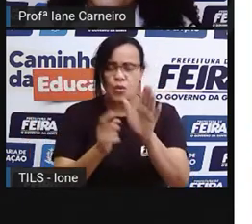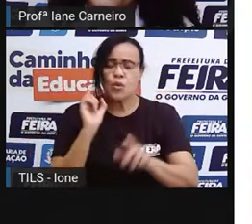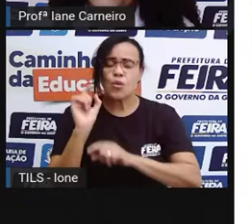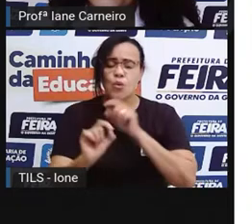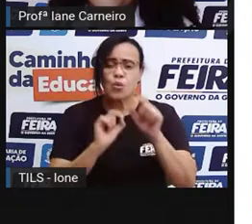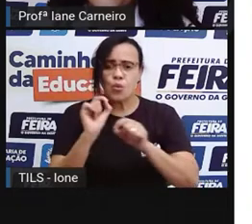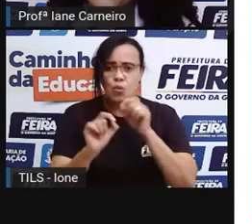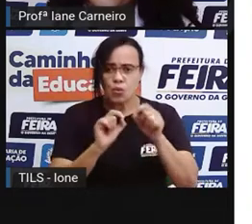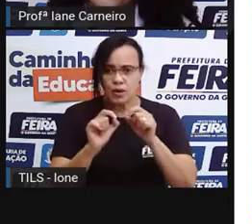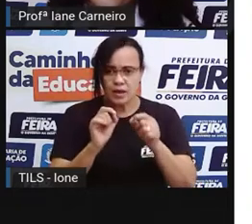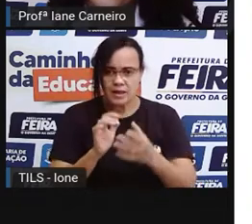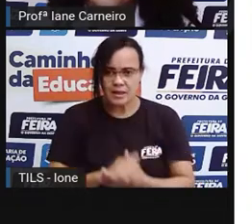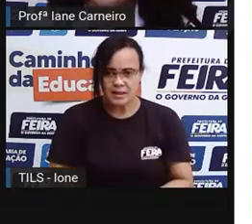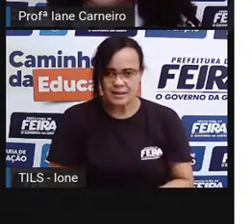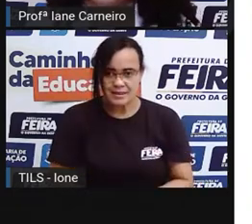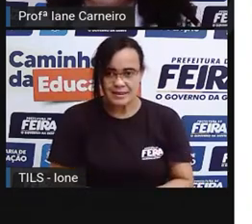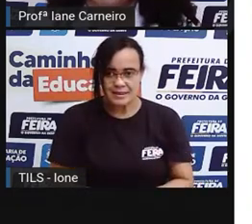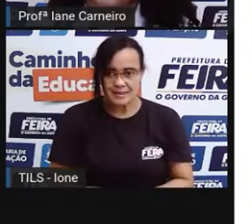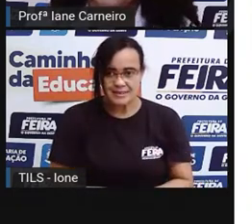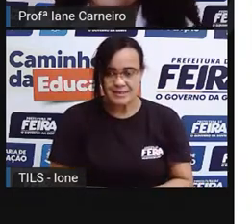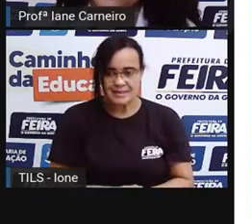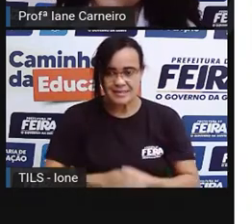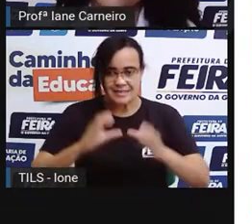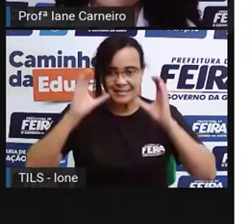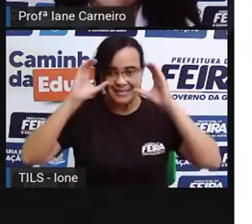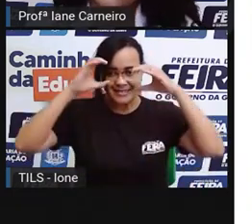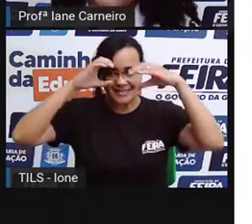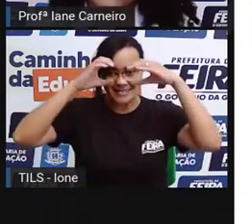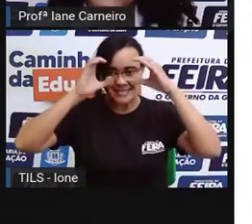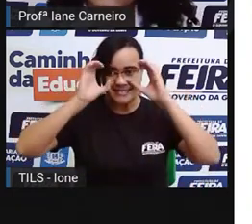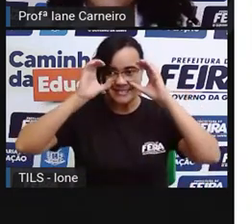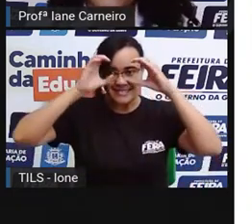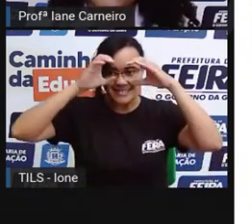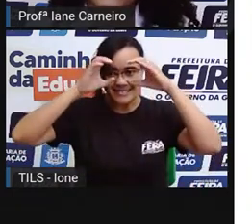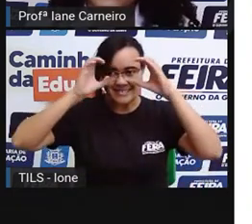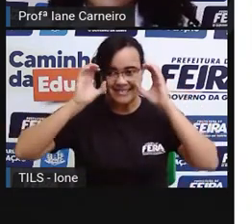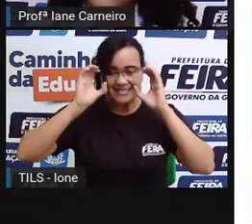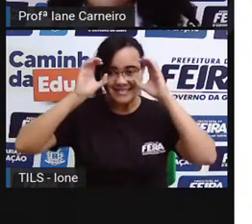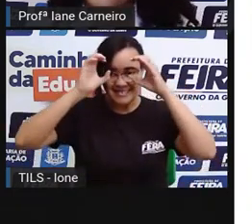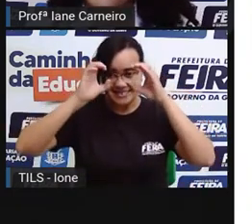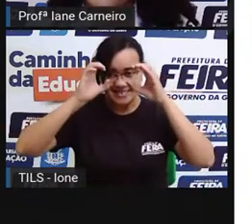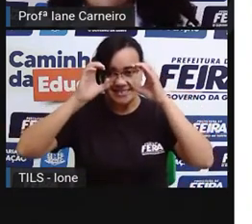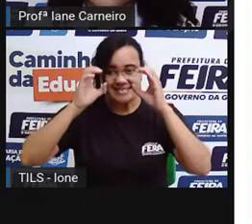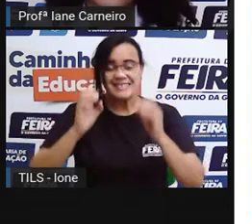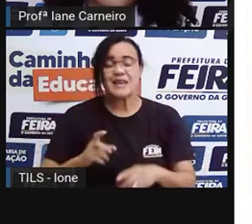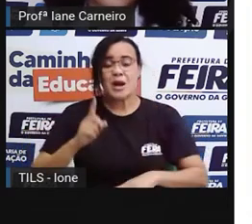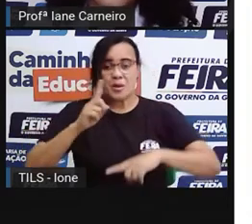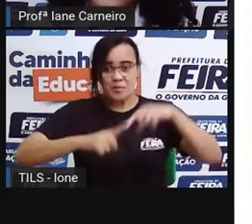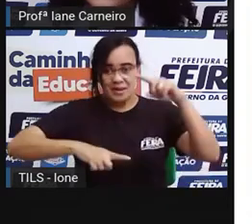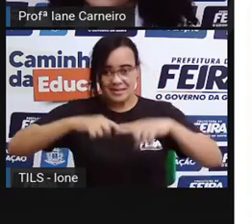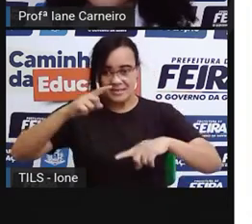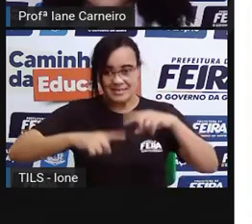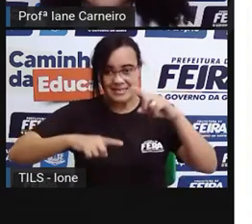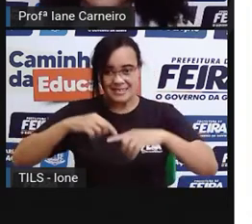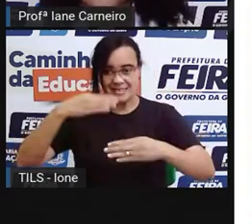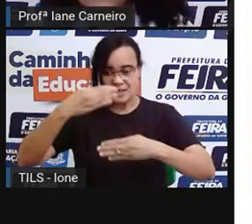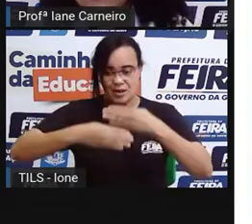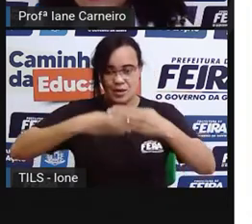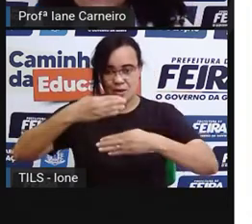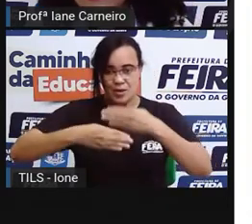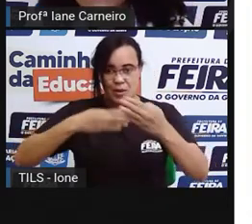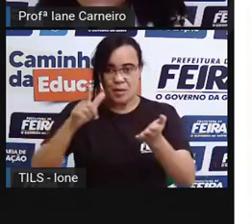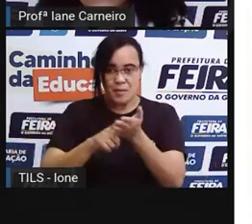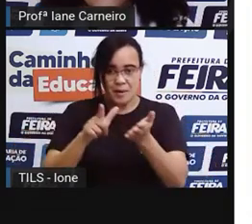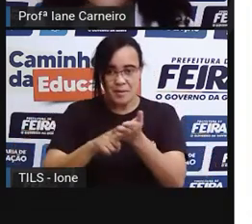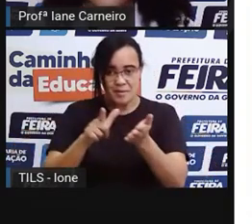Para fazer um binóculo com rolo de papel higiênico. E aí a Pro aqui vai dar a sugestão para vocês, mas vocês podem fazer da forma como